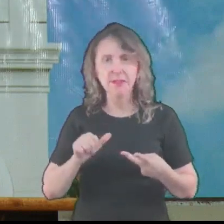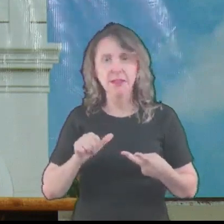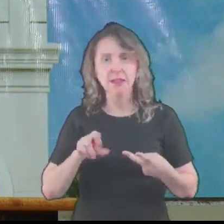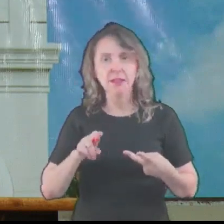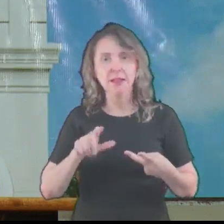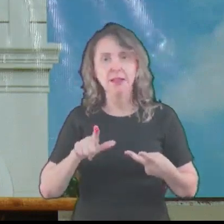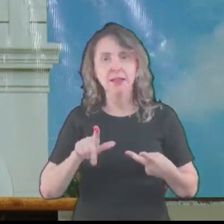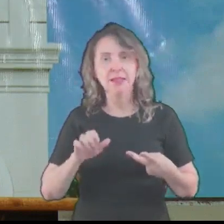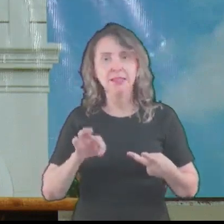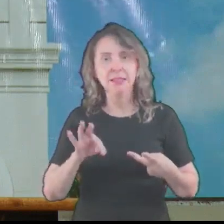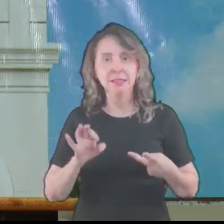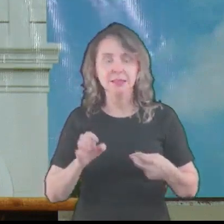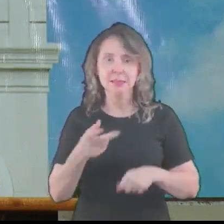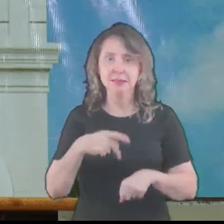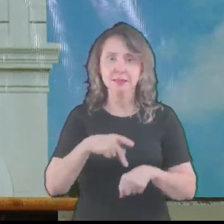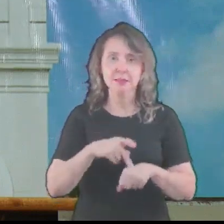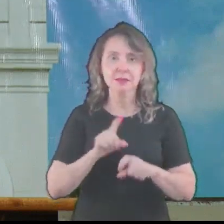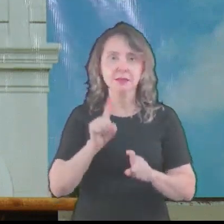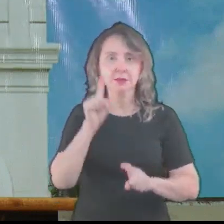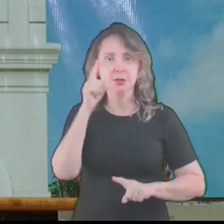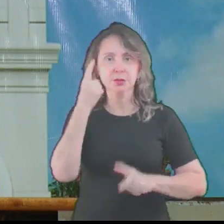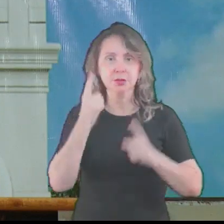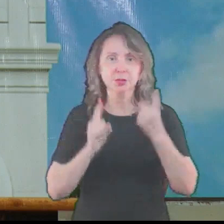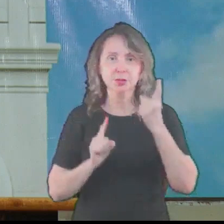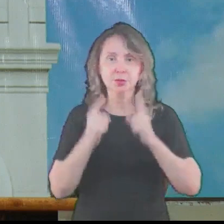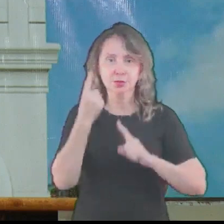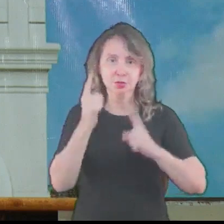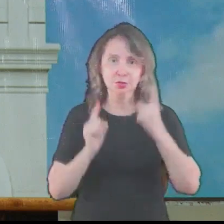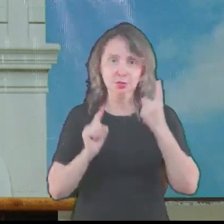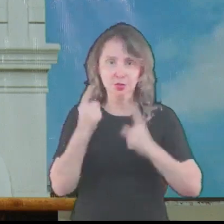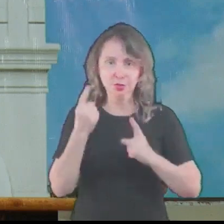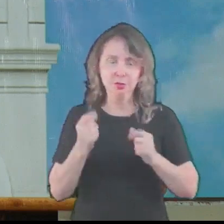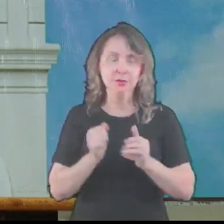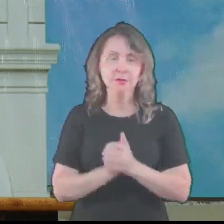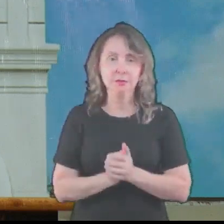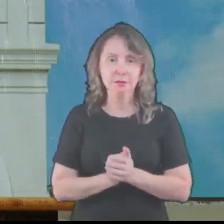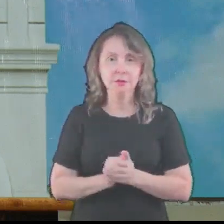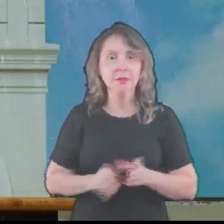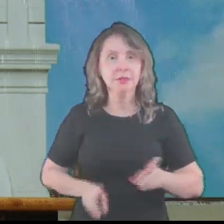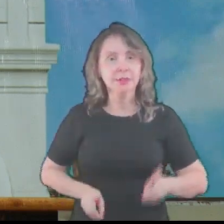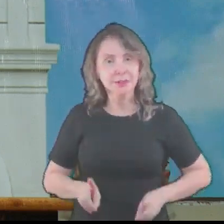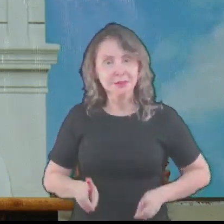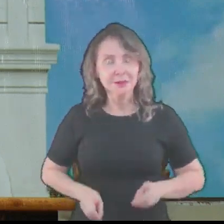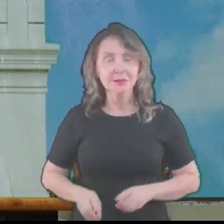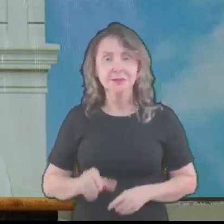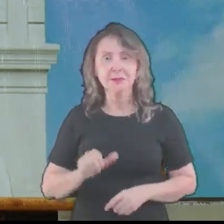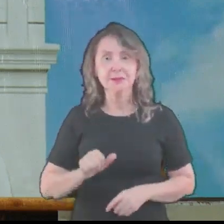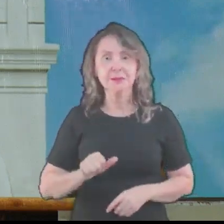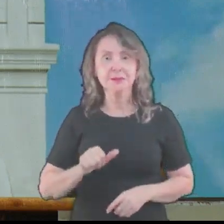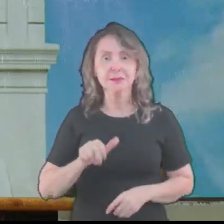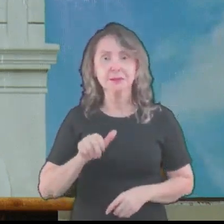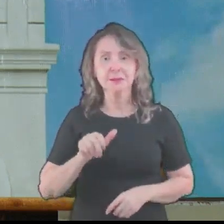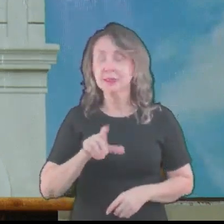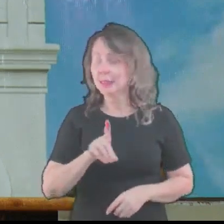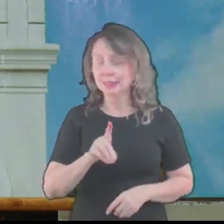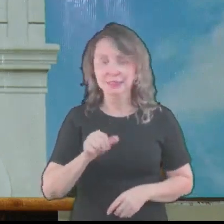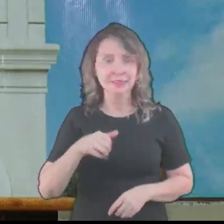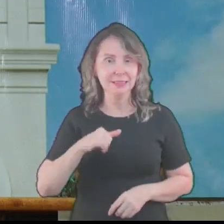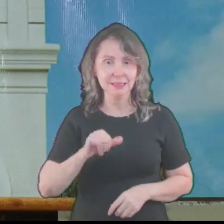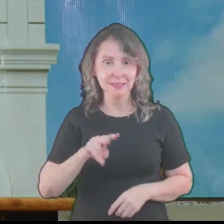Chile, e eles estão com a visita lá. O diácono Davidson foi para lá para pregar